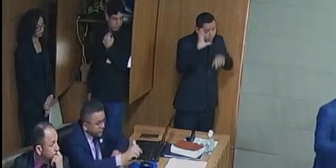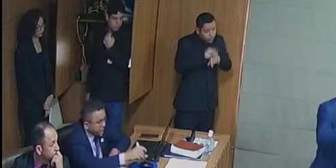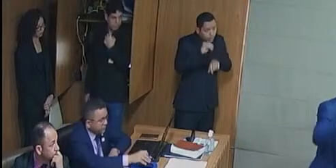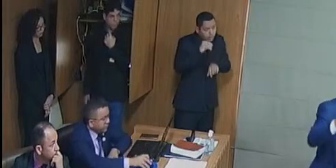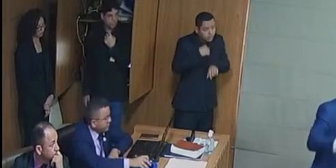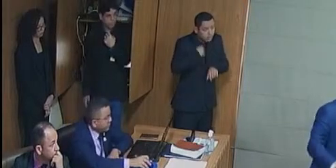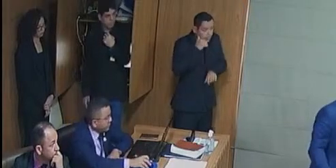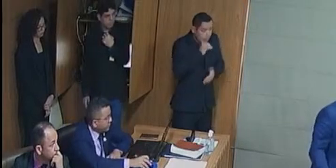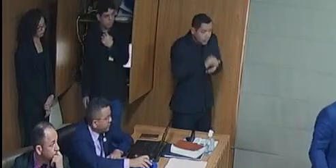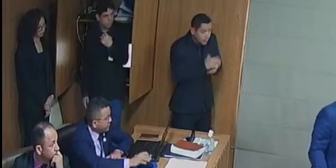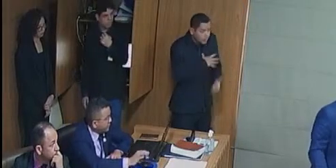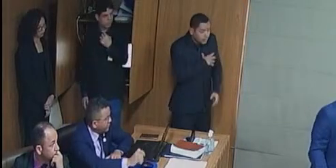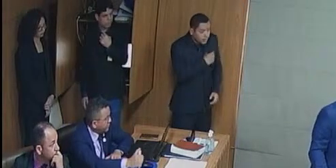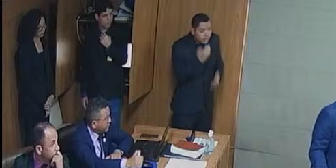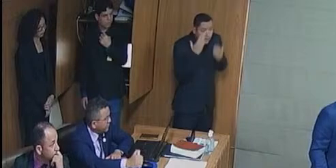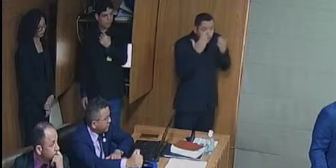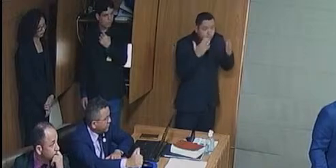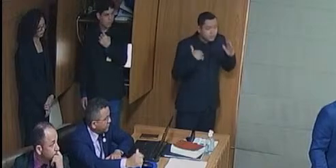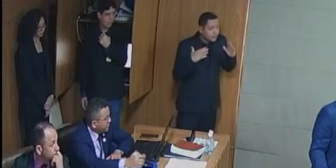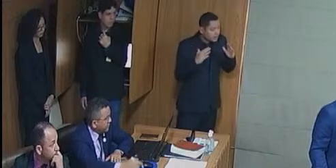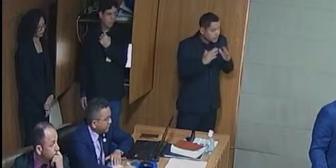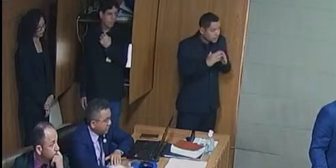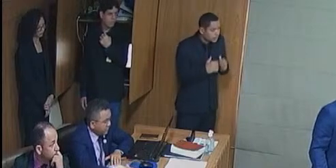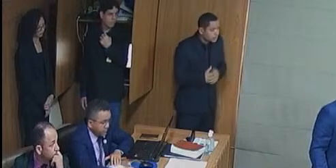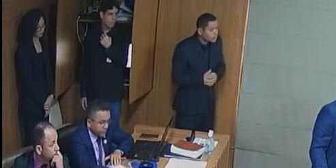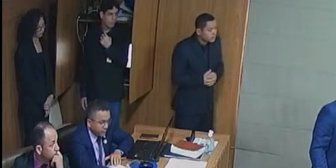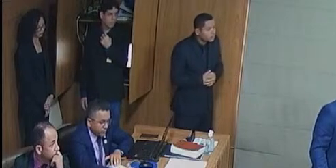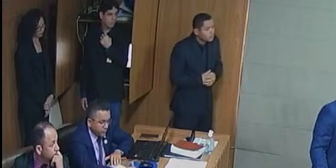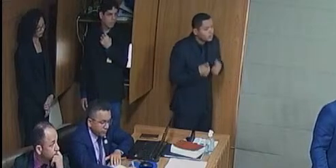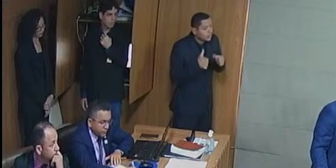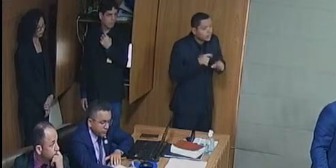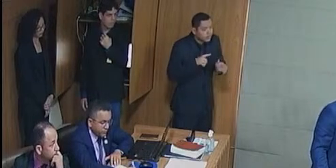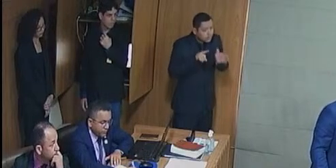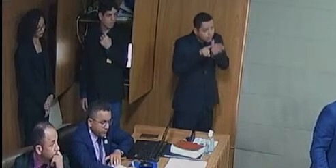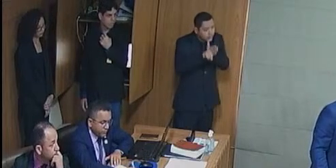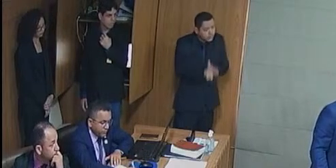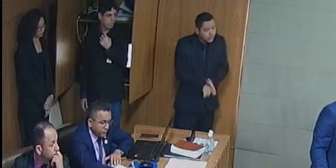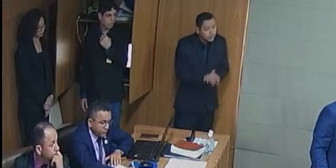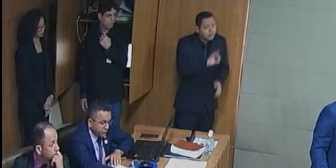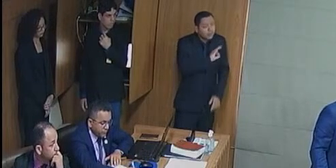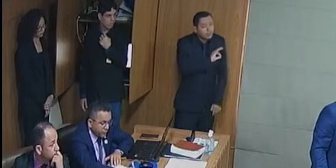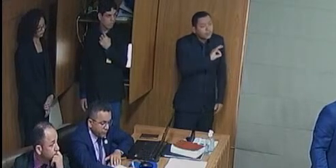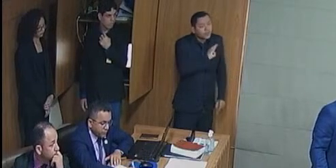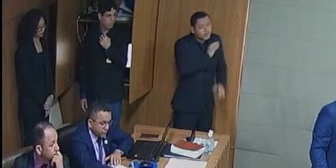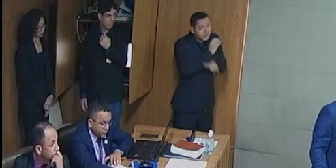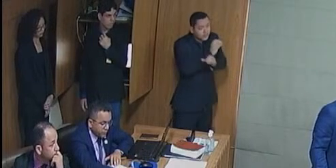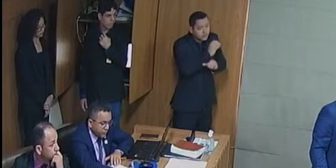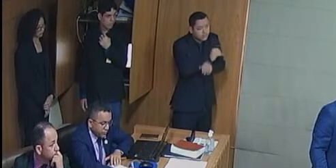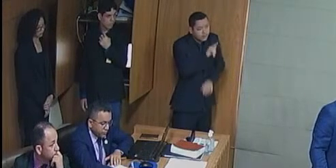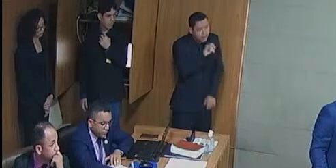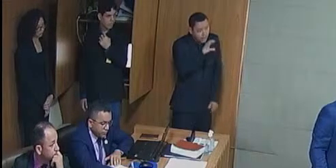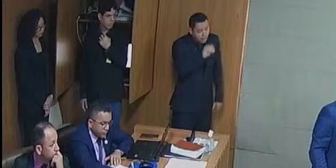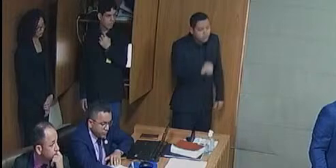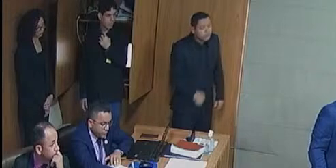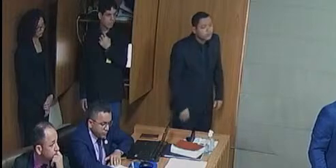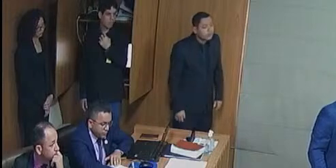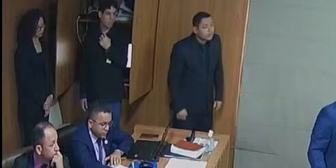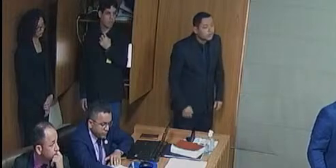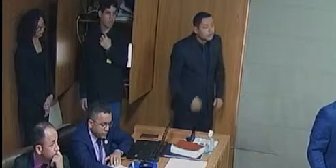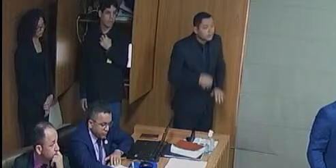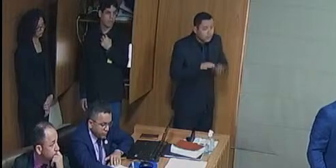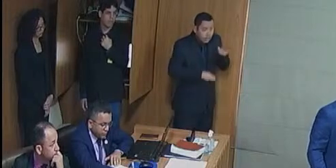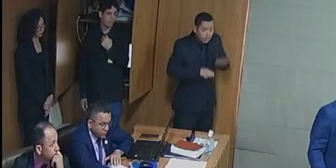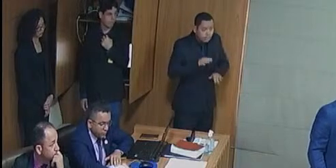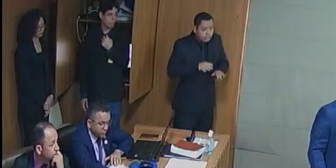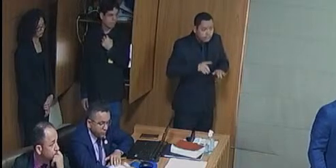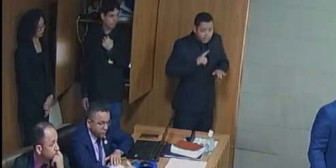meu filho e a frente da minha casa dizendo que eu estava sendo investigado pelo gaeco e que eu iria pegar uma busca e